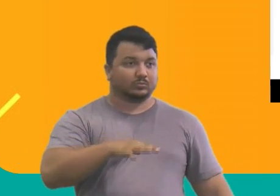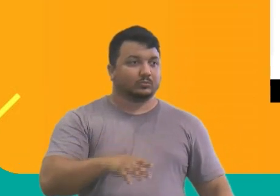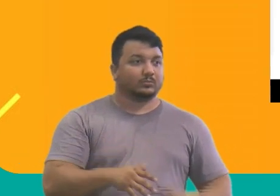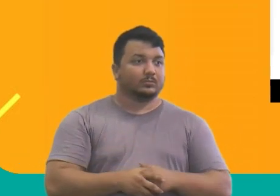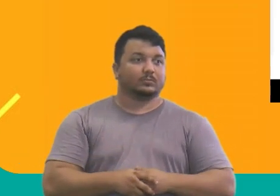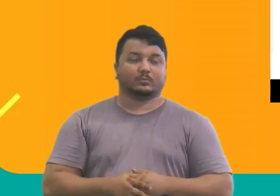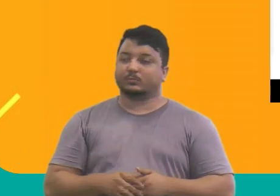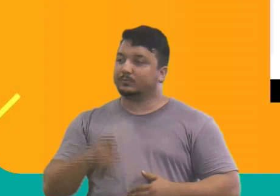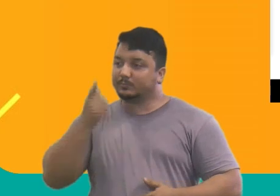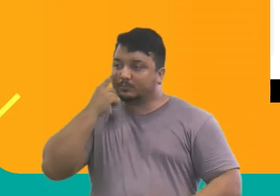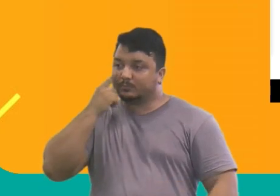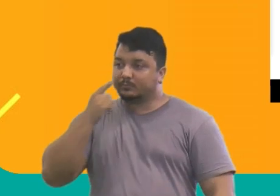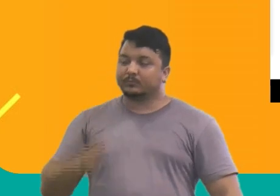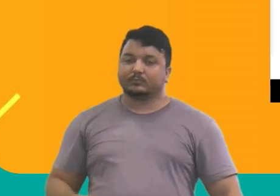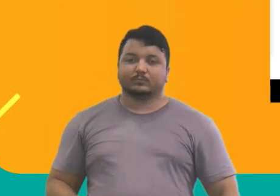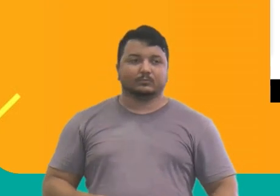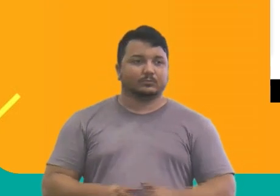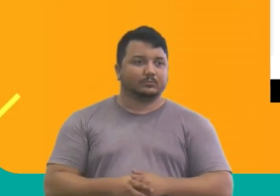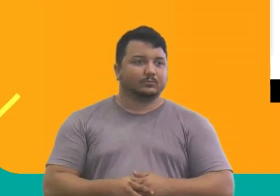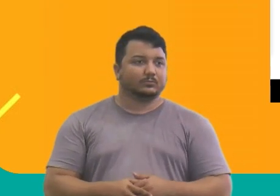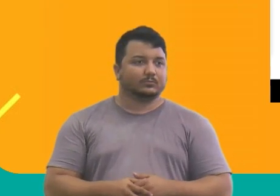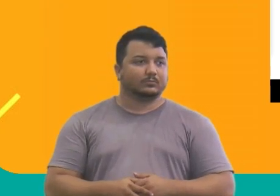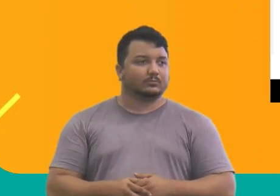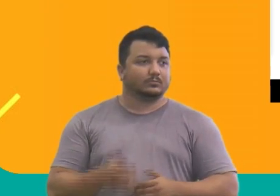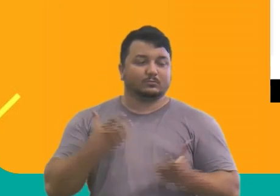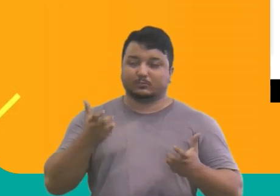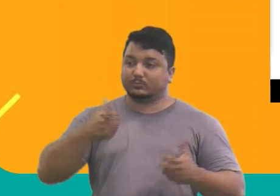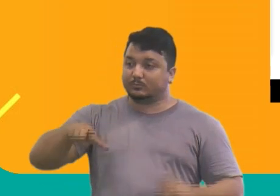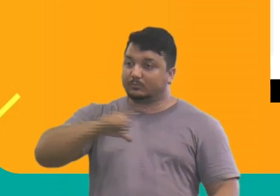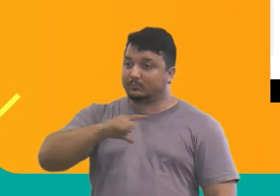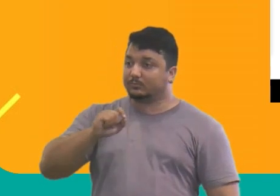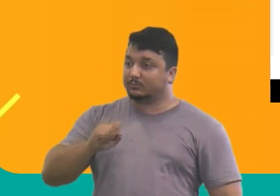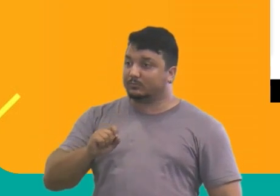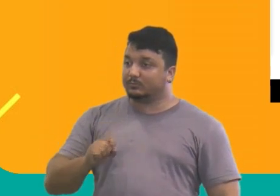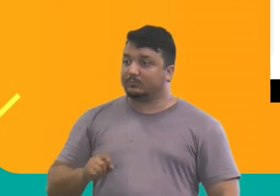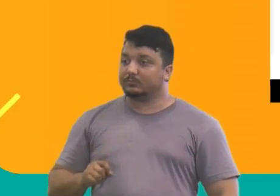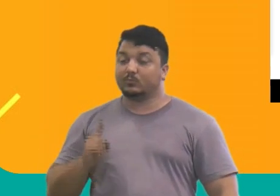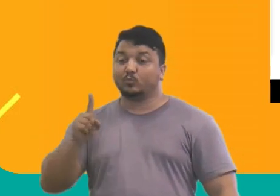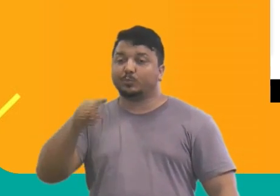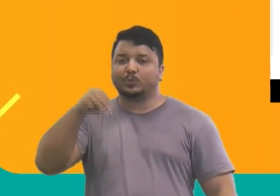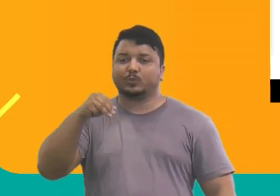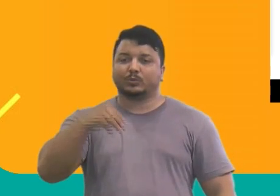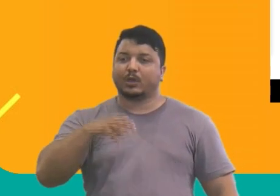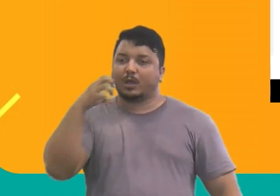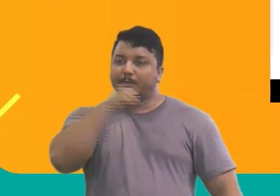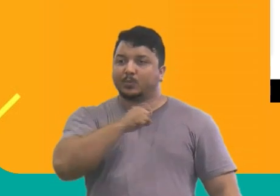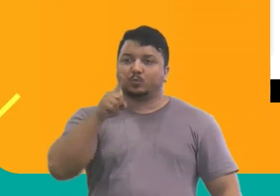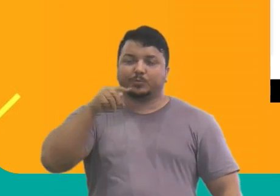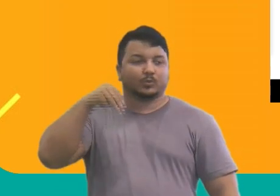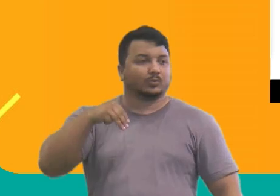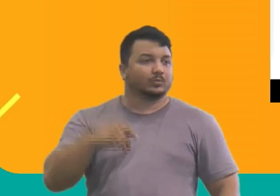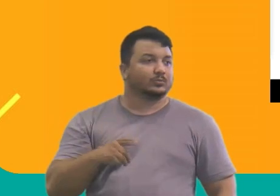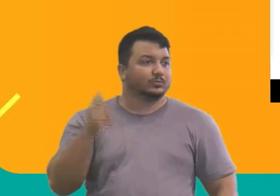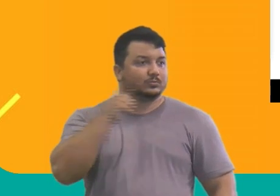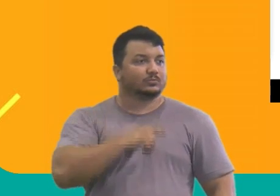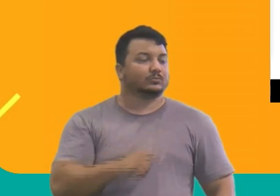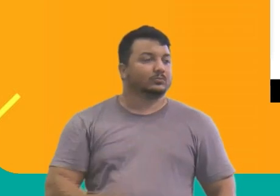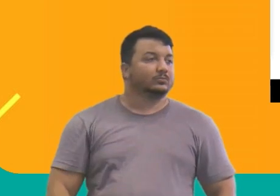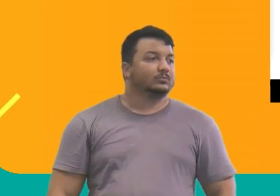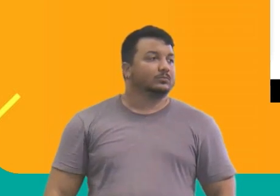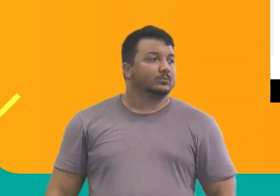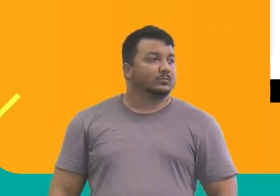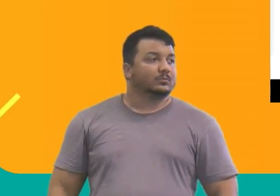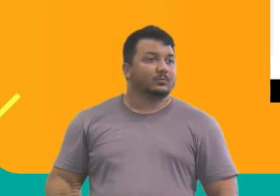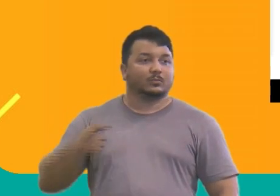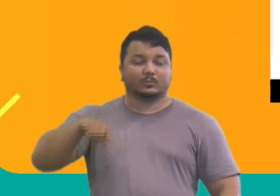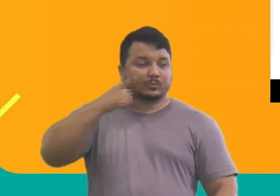Vou fazer o seguinte, vou fazer diferente nessa. Eu queria que você tirasse um minutinho, você só tem um minuto. Para